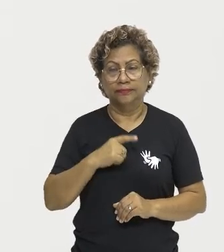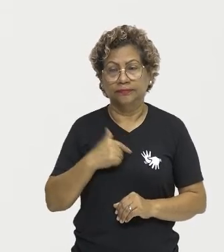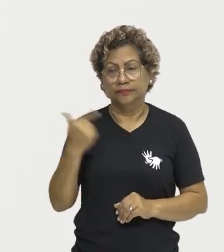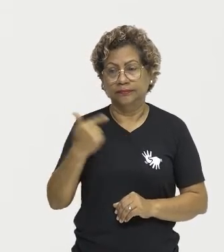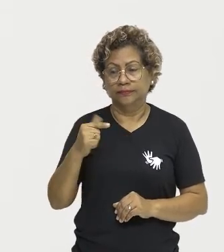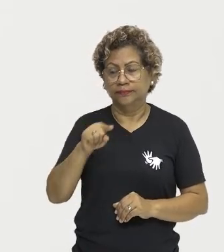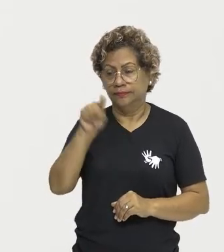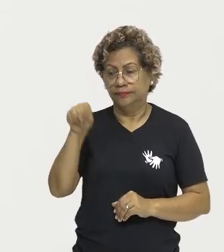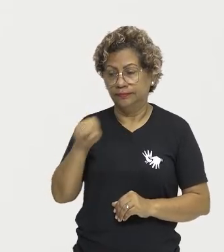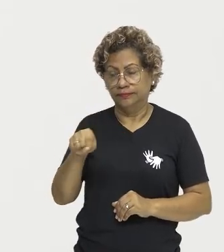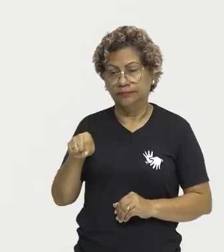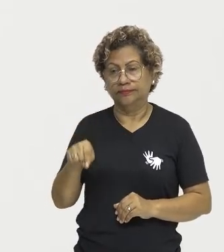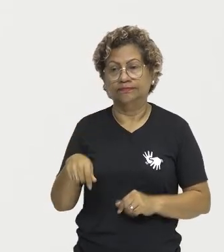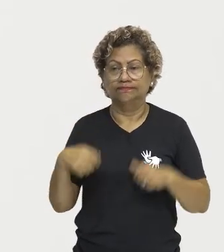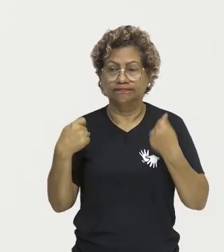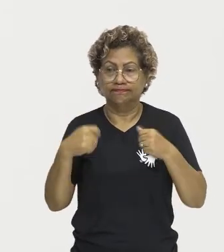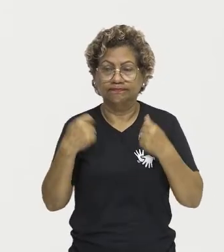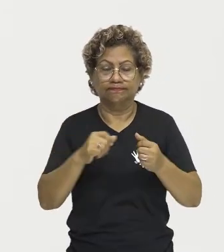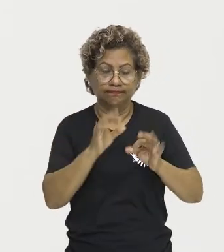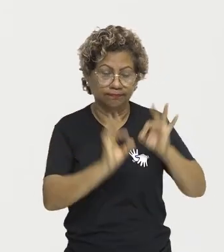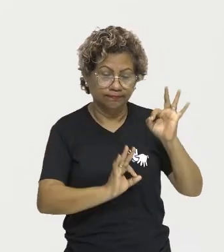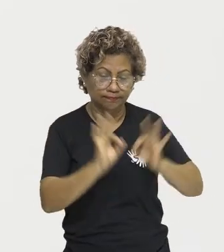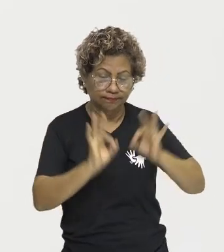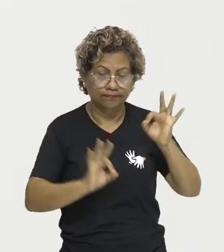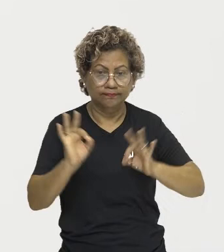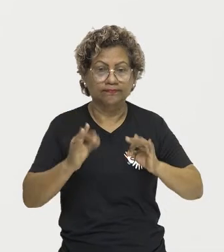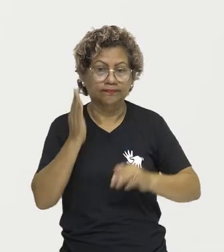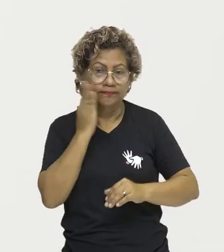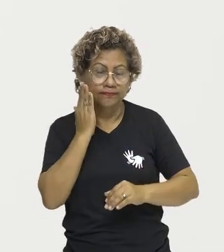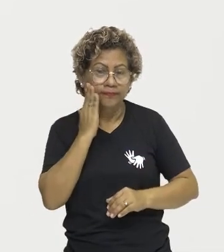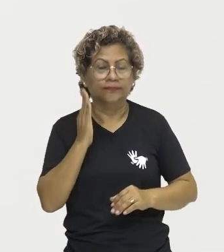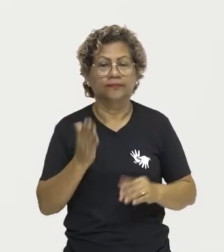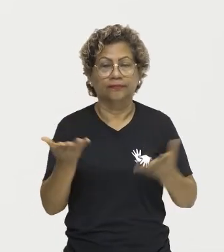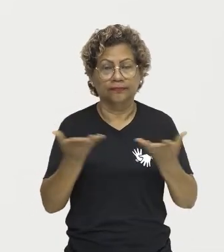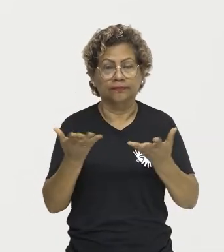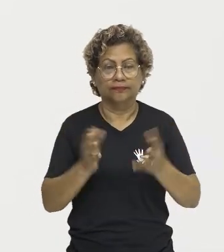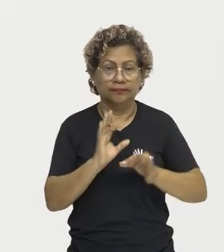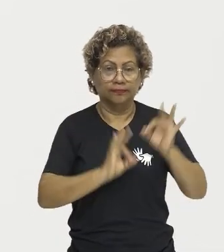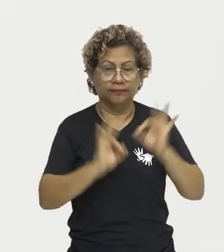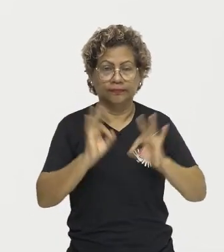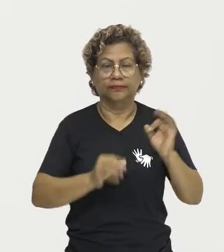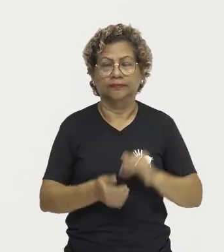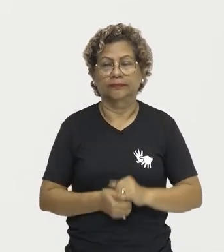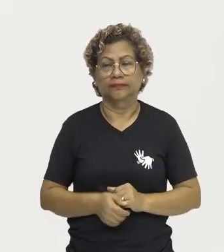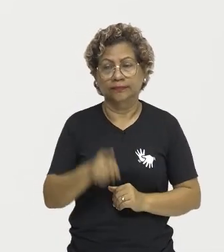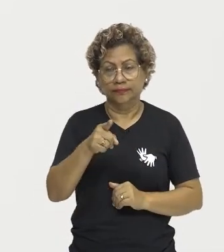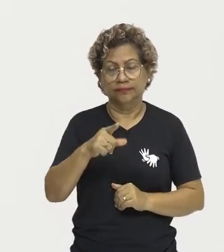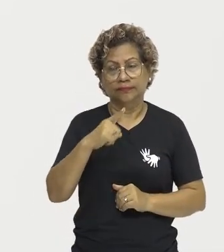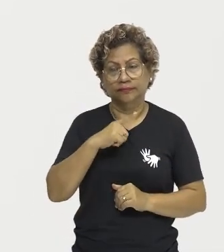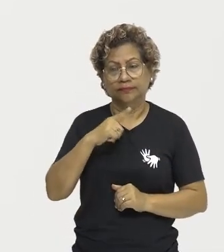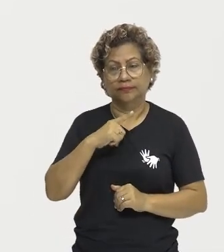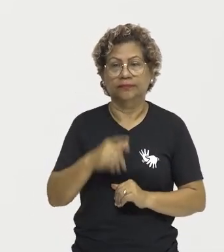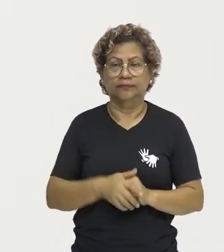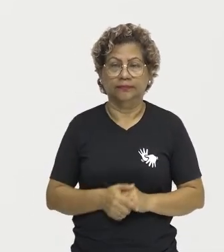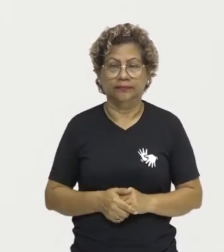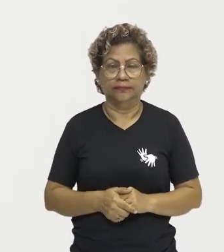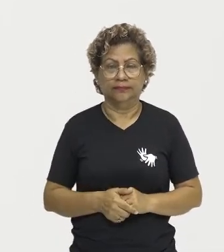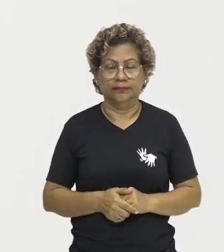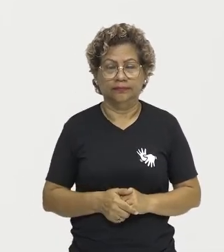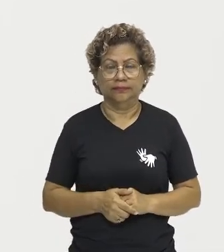0,219 e o da água vale 1. Vamos verificar aqui. Aí você tem